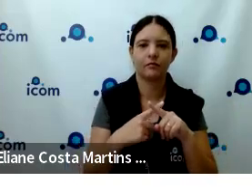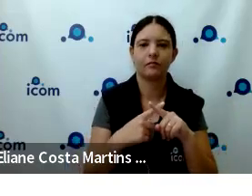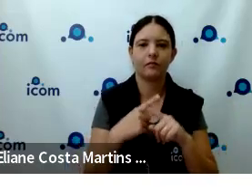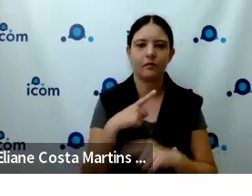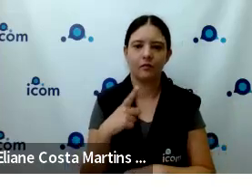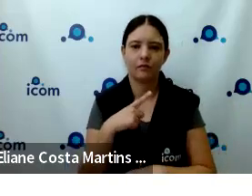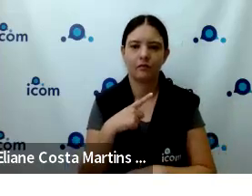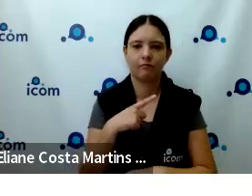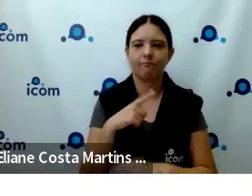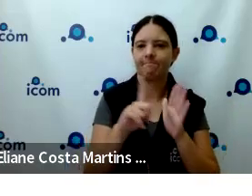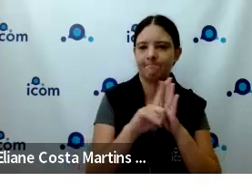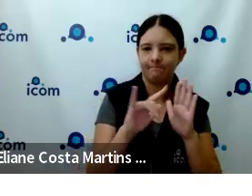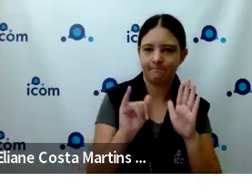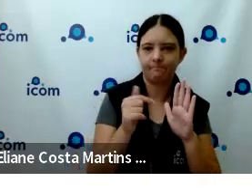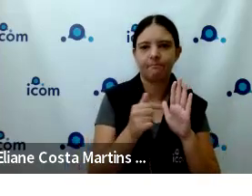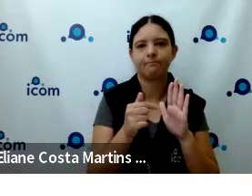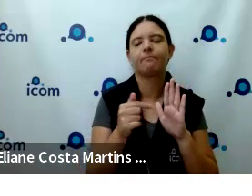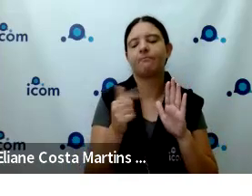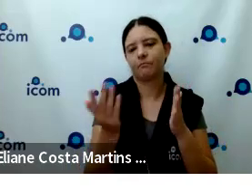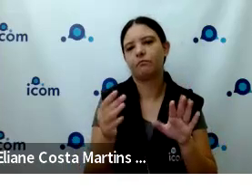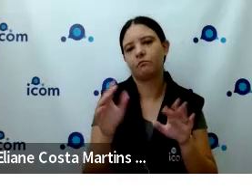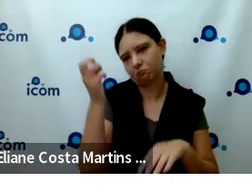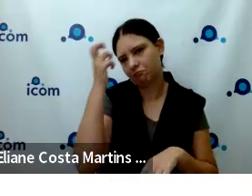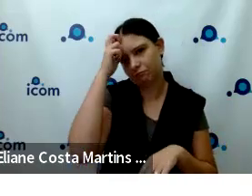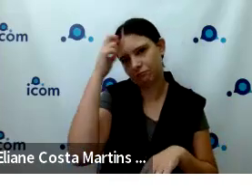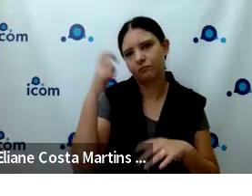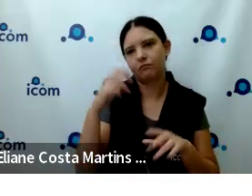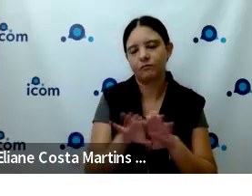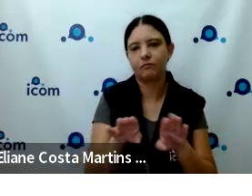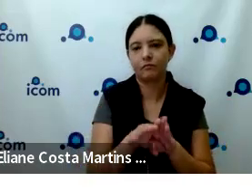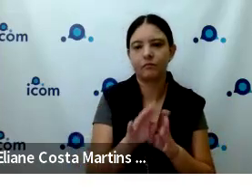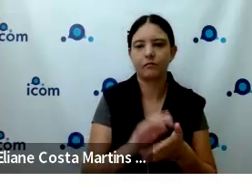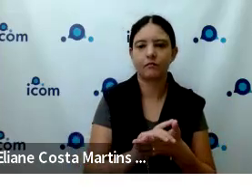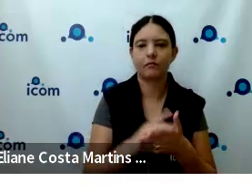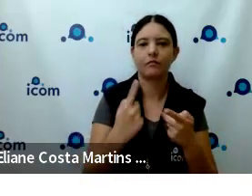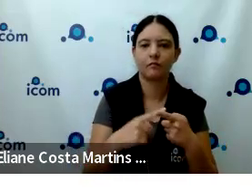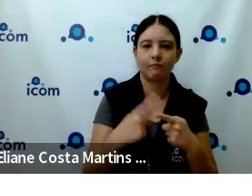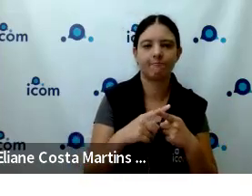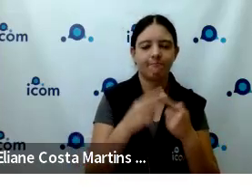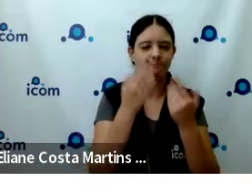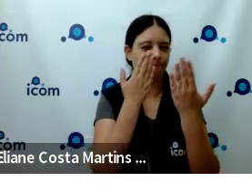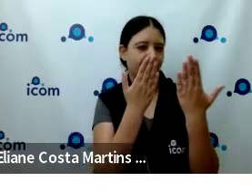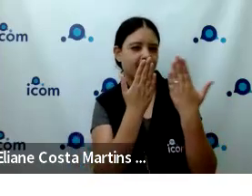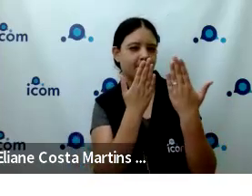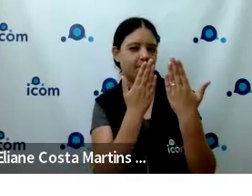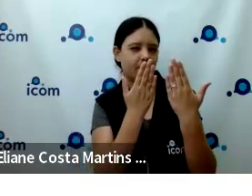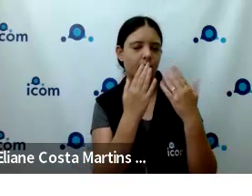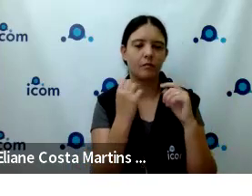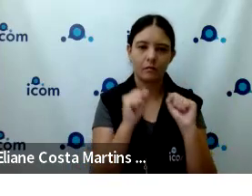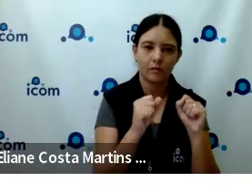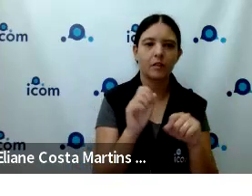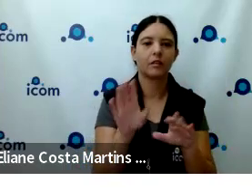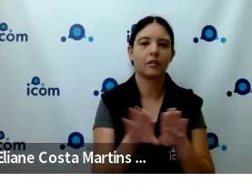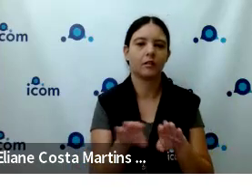a própria questão legal de legislação em si, é uma questão cultural. E esse estado de desconfiança gera posturas agressivas